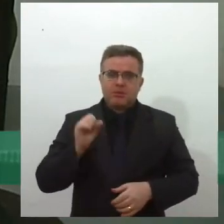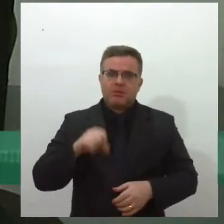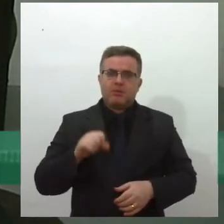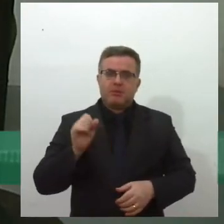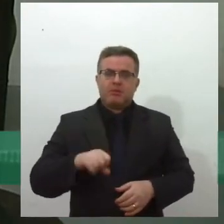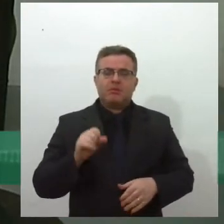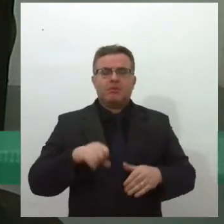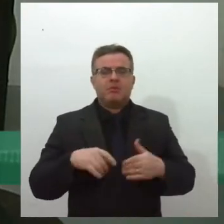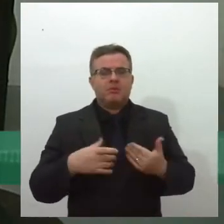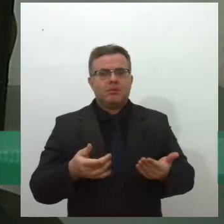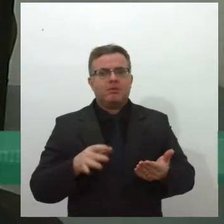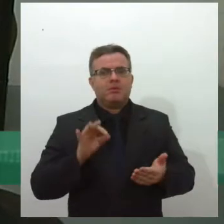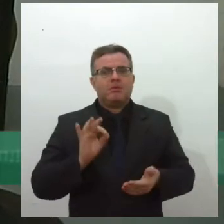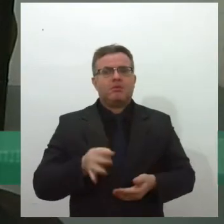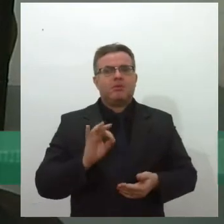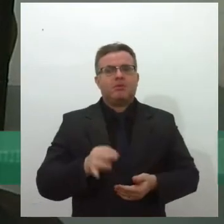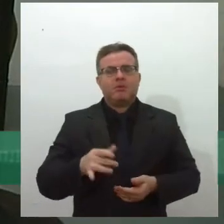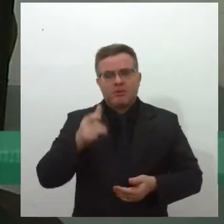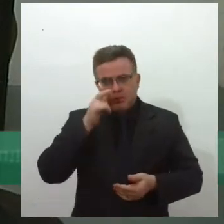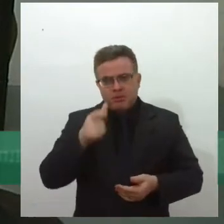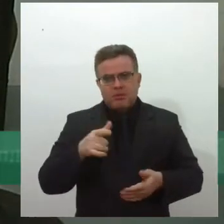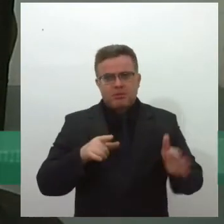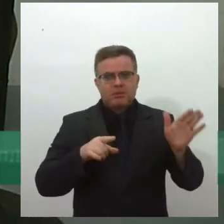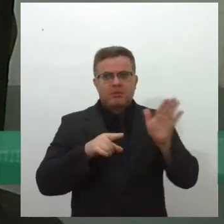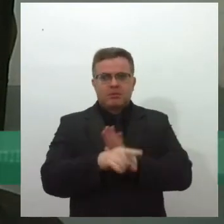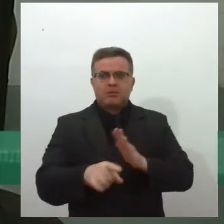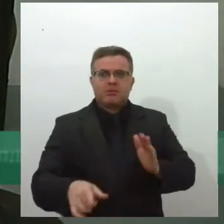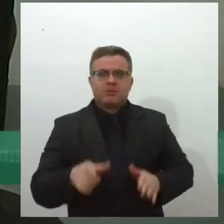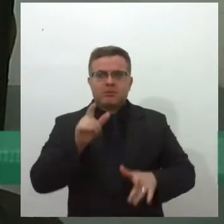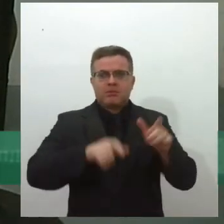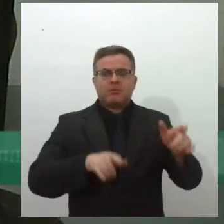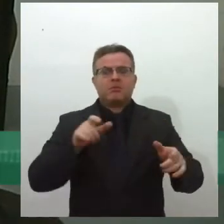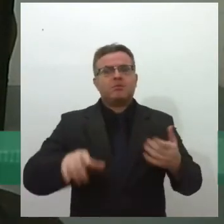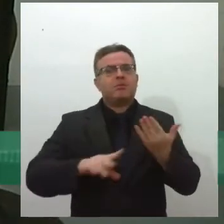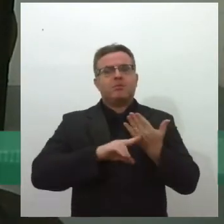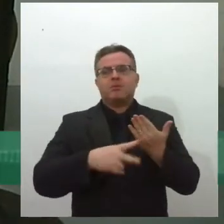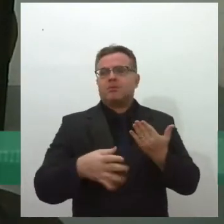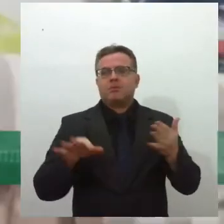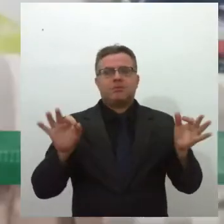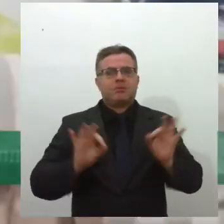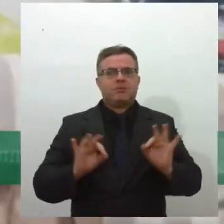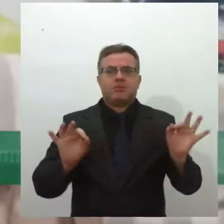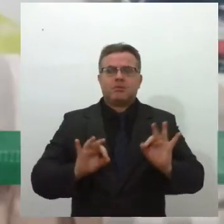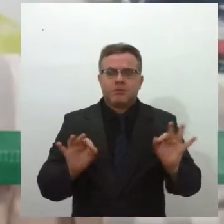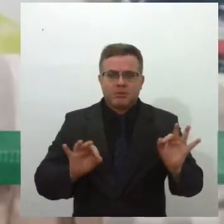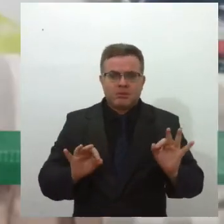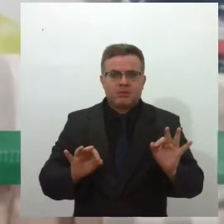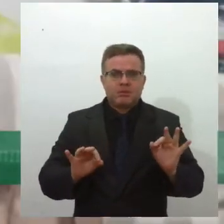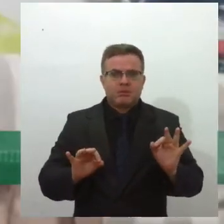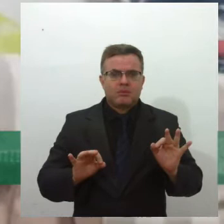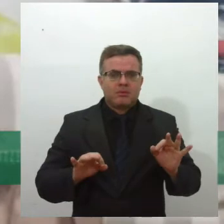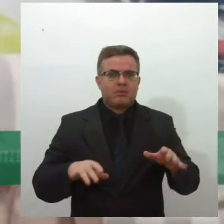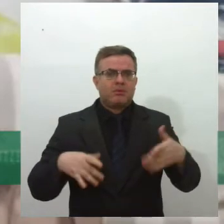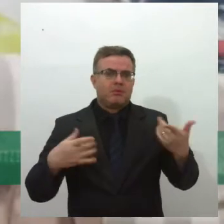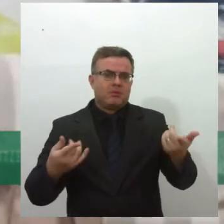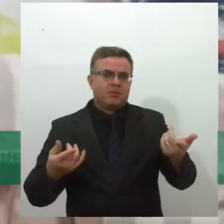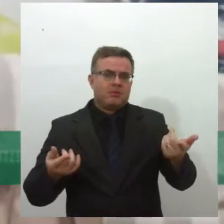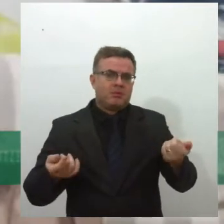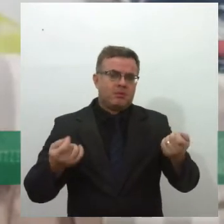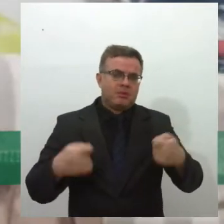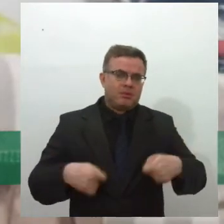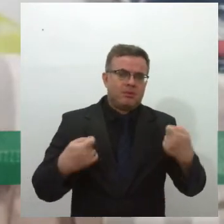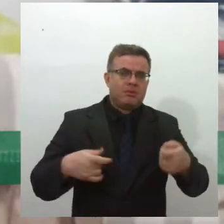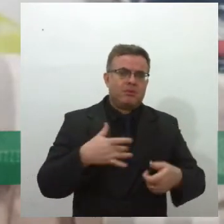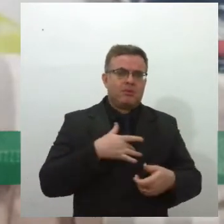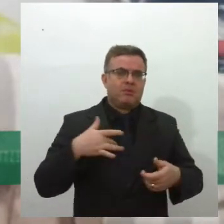Pós-Covid como todo, é muito interessante a pergunta. Tem pacientes que não têm sequela. Então, eles têm que ter um acompanhamento habitual para os problemas de